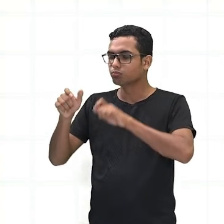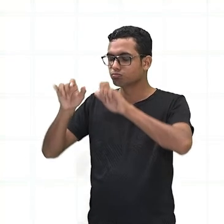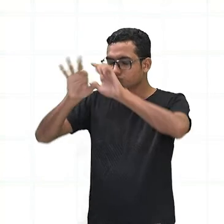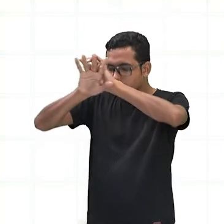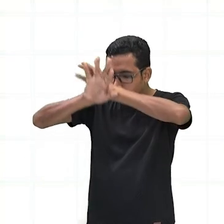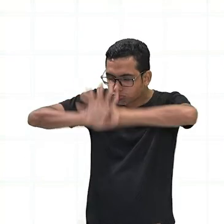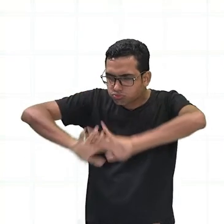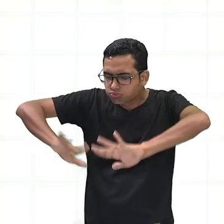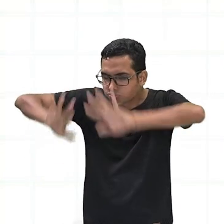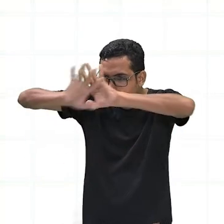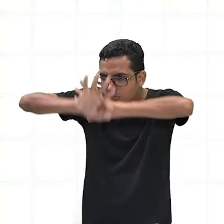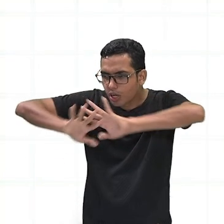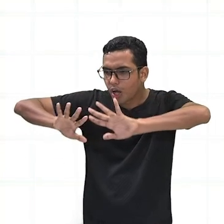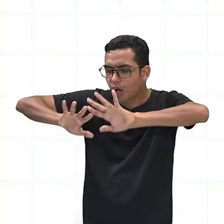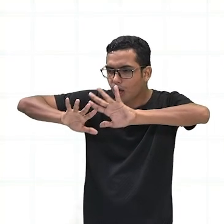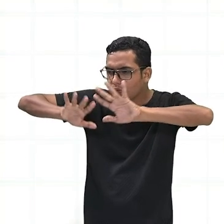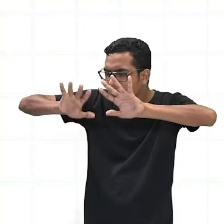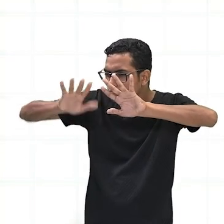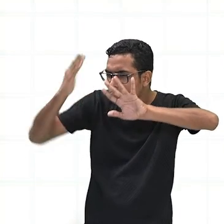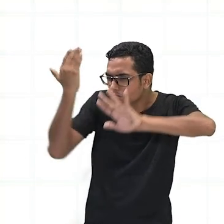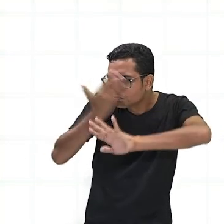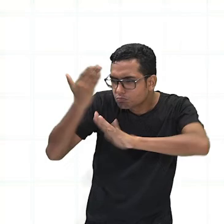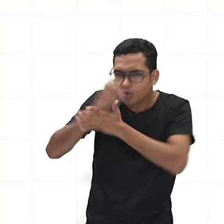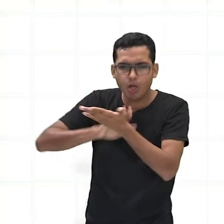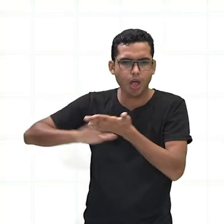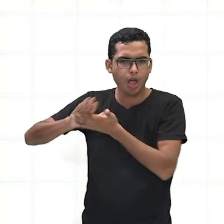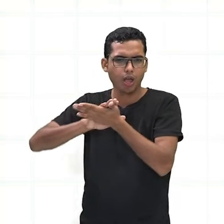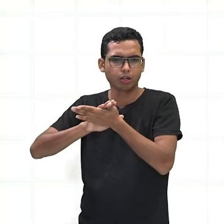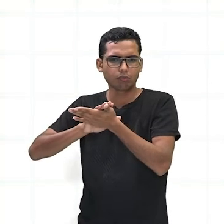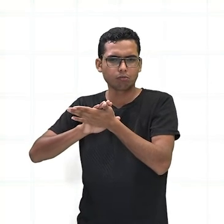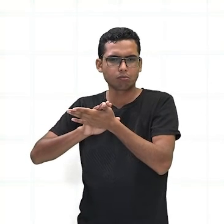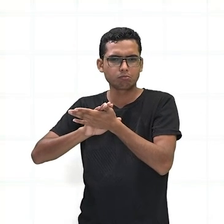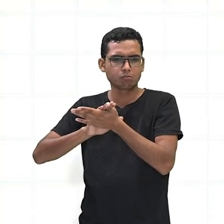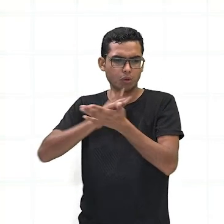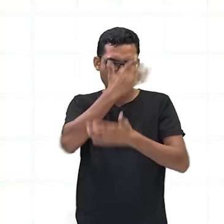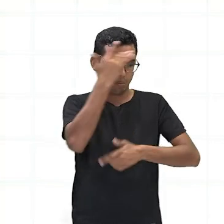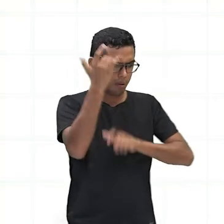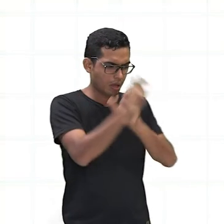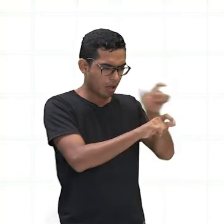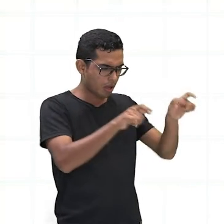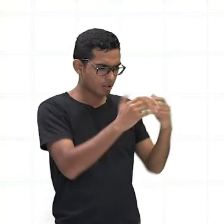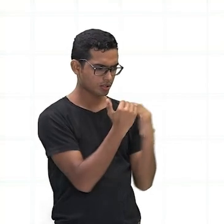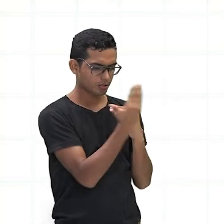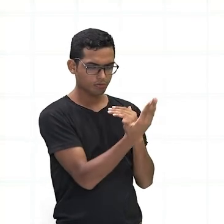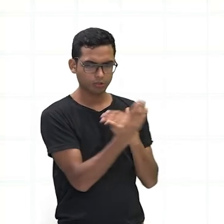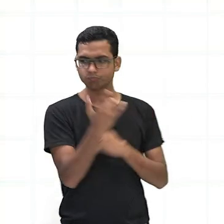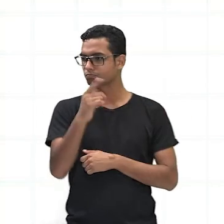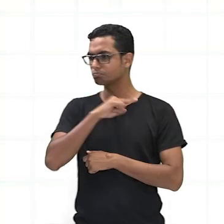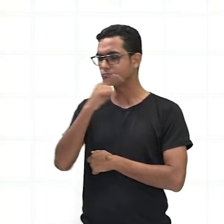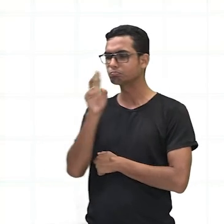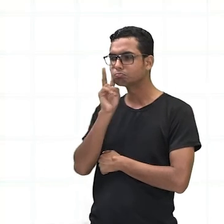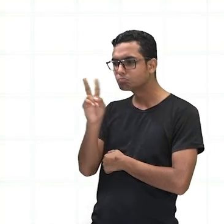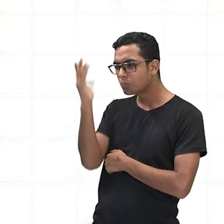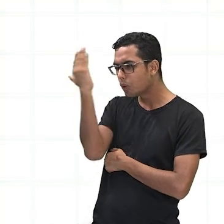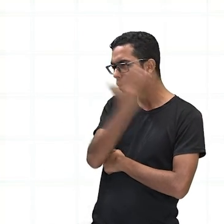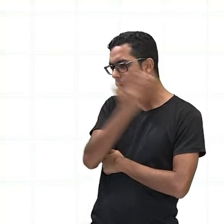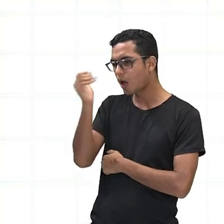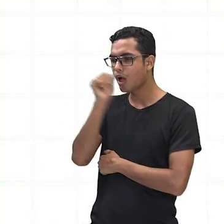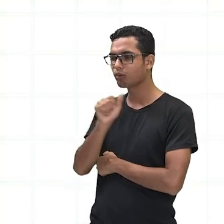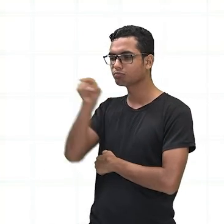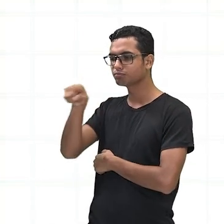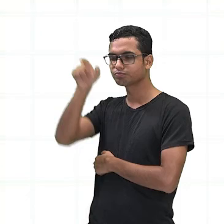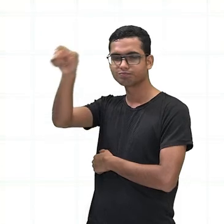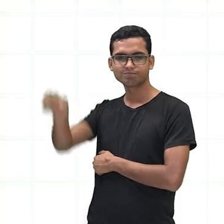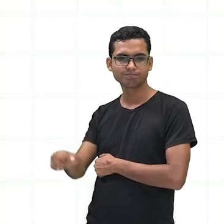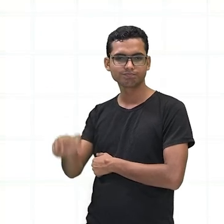one could see. Ninguém mais poderia ver quem? Se ela se tornou invisível. Ela, não é isso?